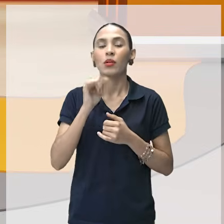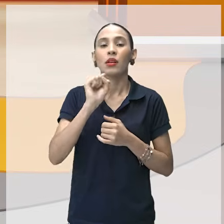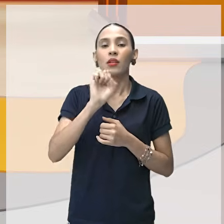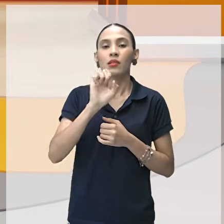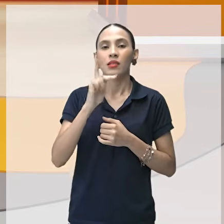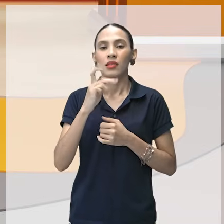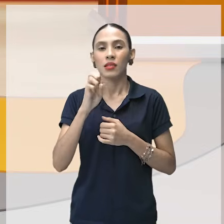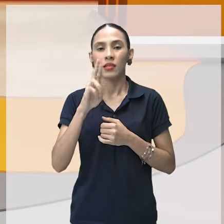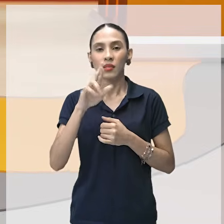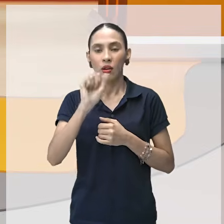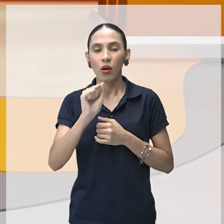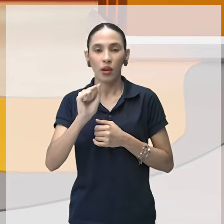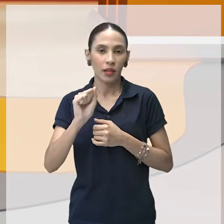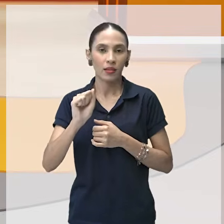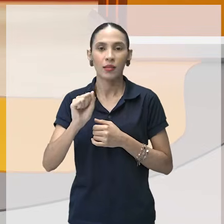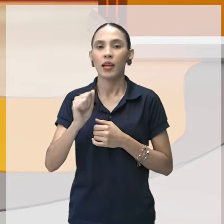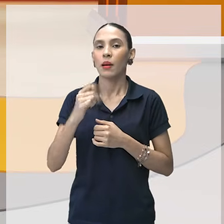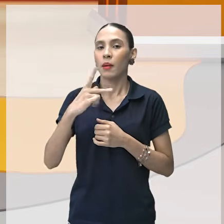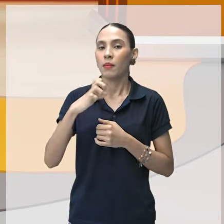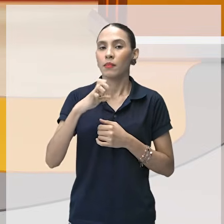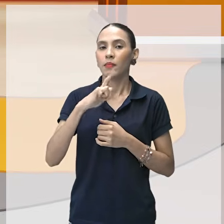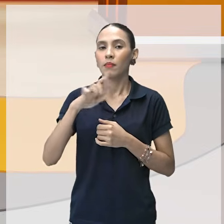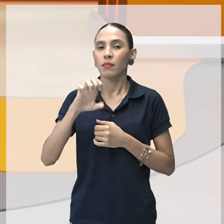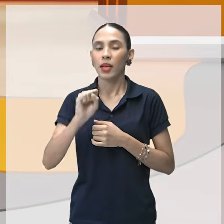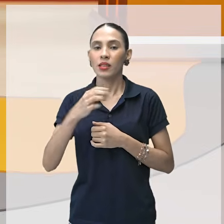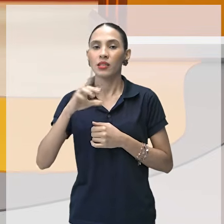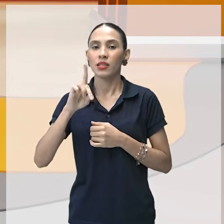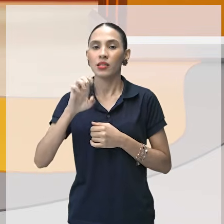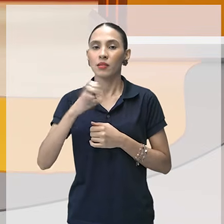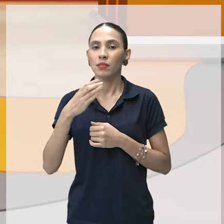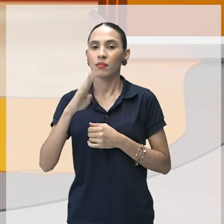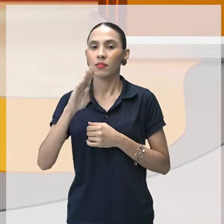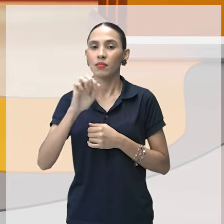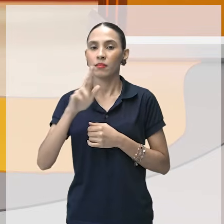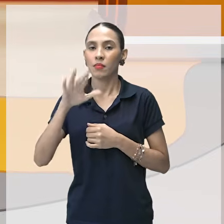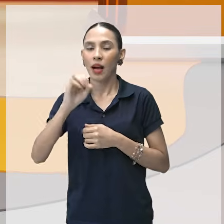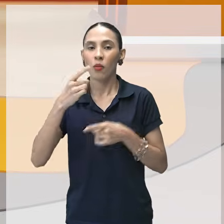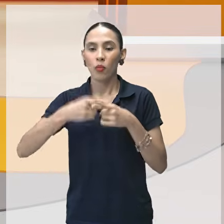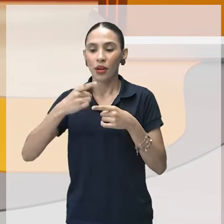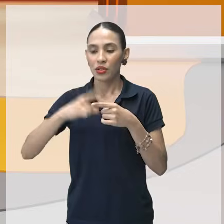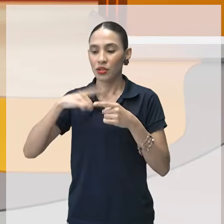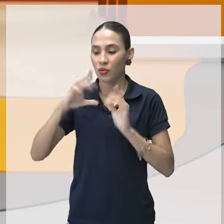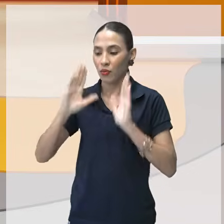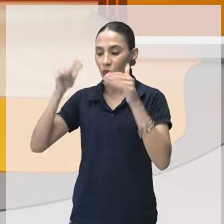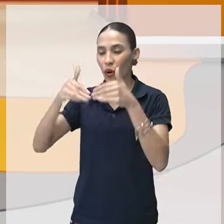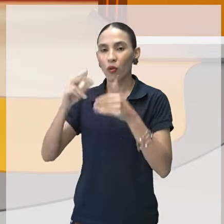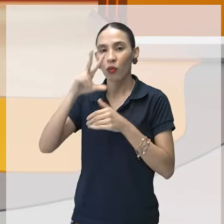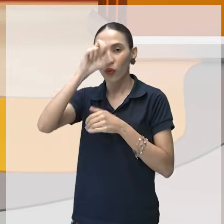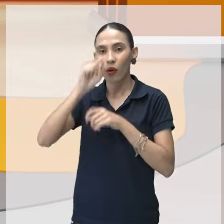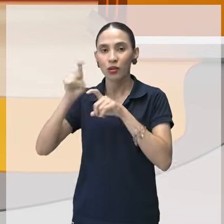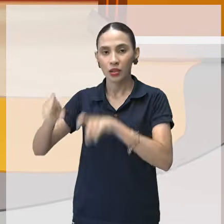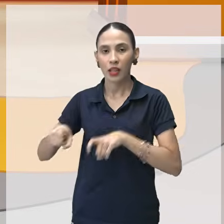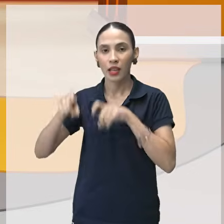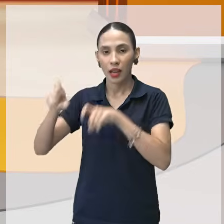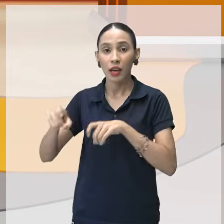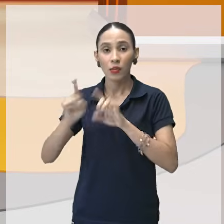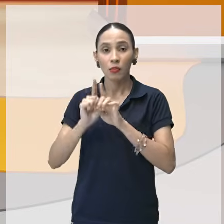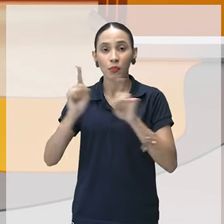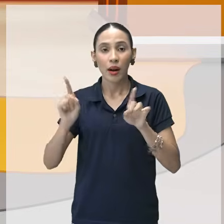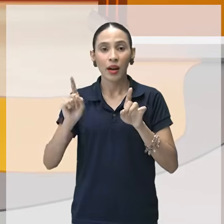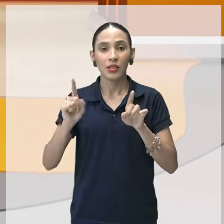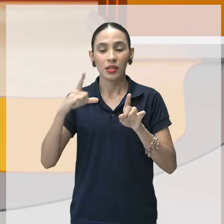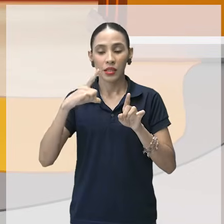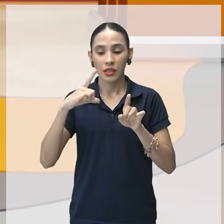porque tinha ainda raízes muito fortes dentro da questão agrária. Com a Revolução Russa, há